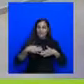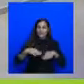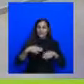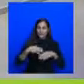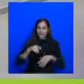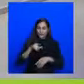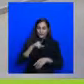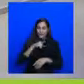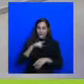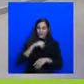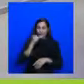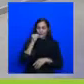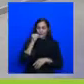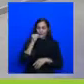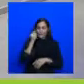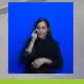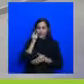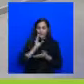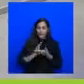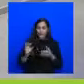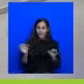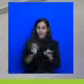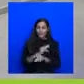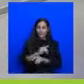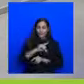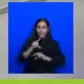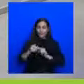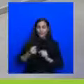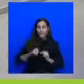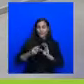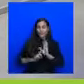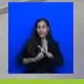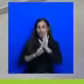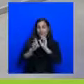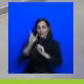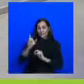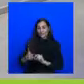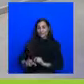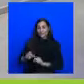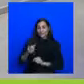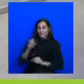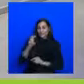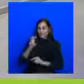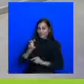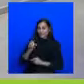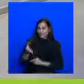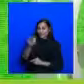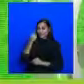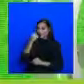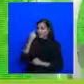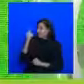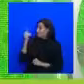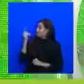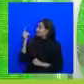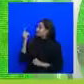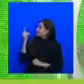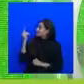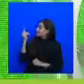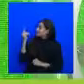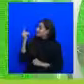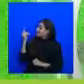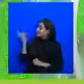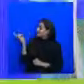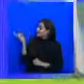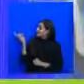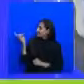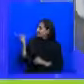Calma, você ainda tem chances. Tudo pronto para o sorteio do número correspondente à coluna número 5. Bola posicionada,